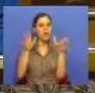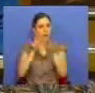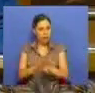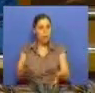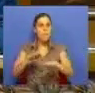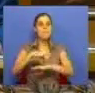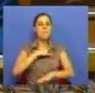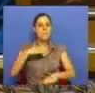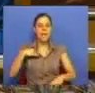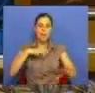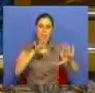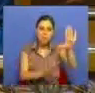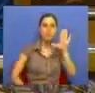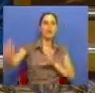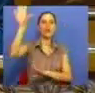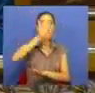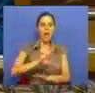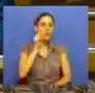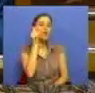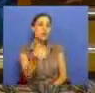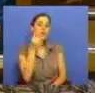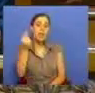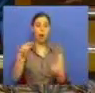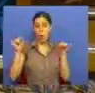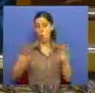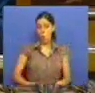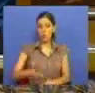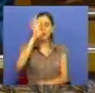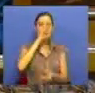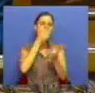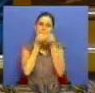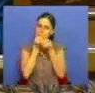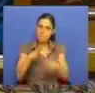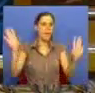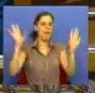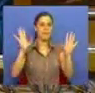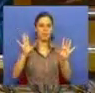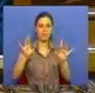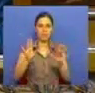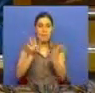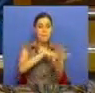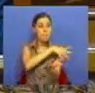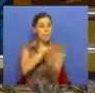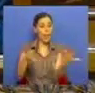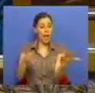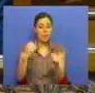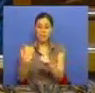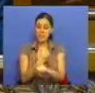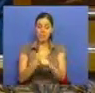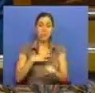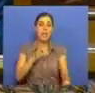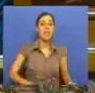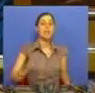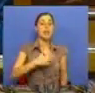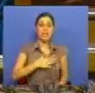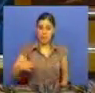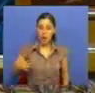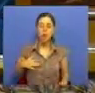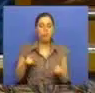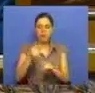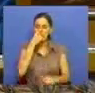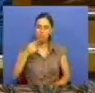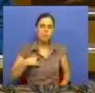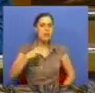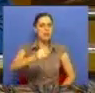harmoniosa de médicos pelo país e pelas especialidades. Hoje o Governo perdeu esse instrumento de planeamento dos serviços de saúde e isso é um